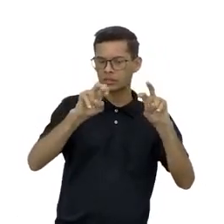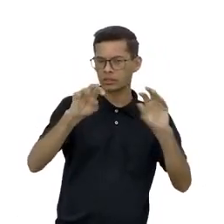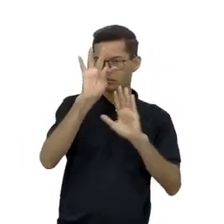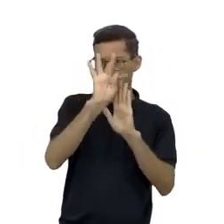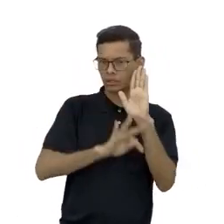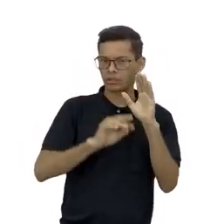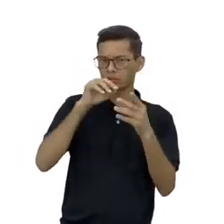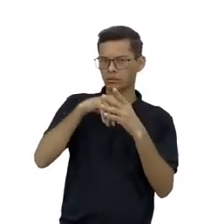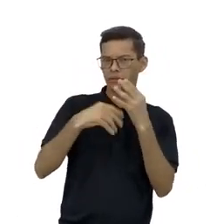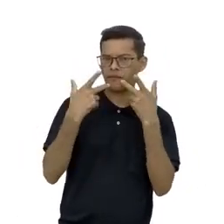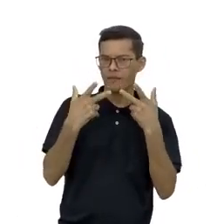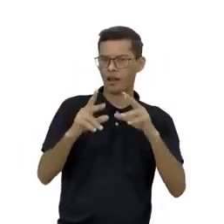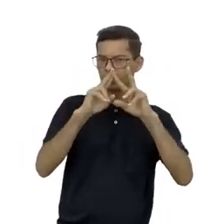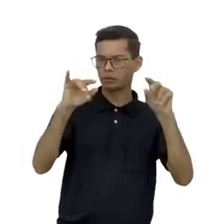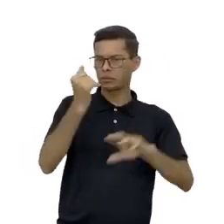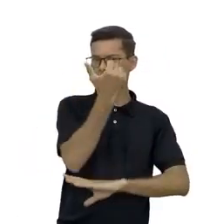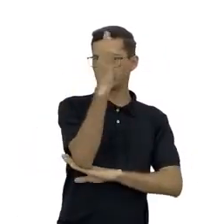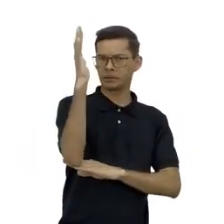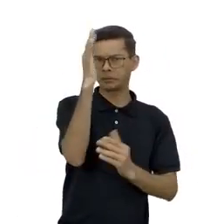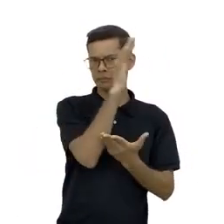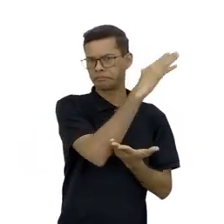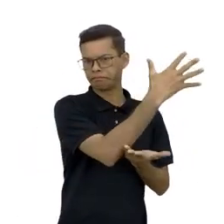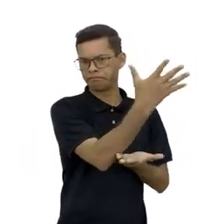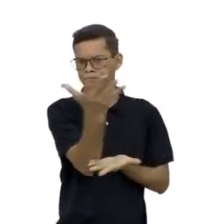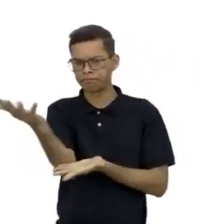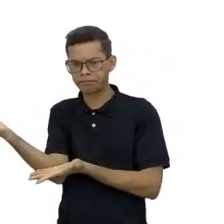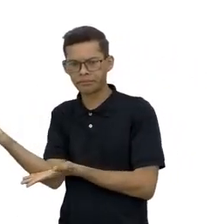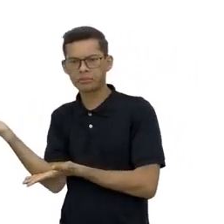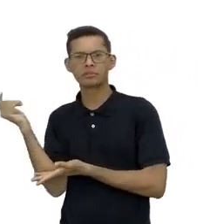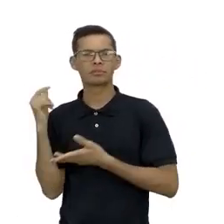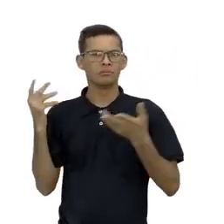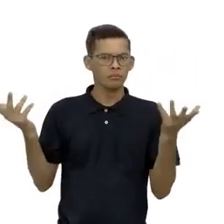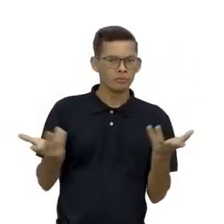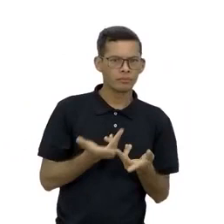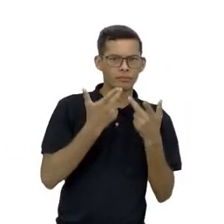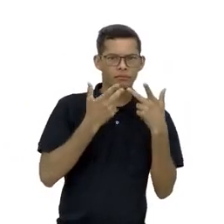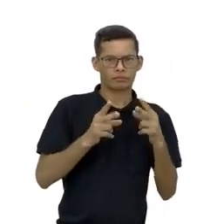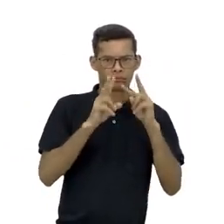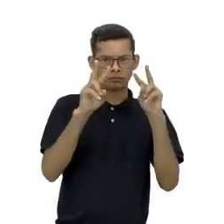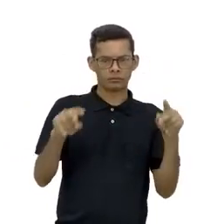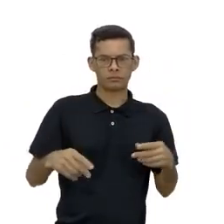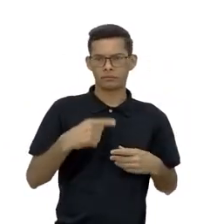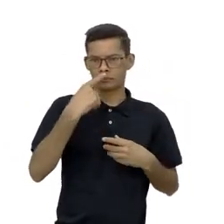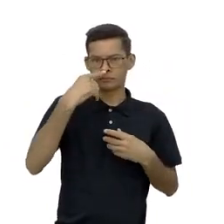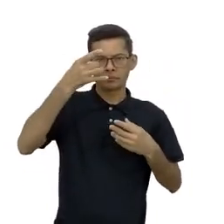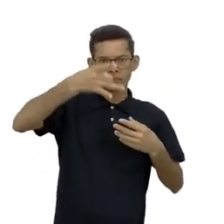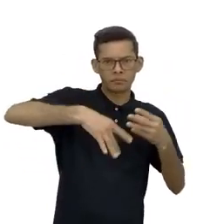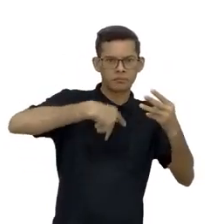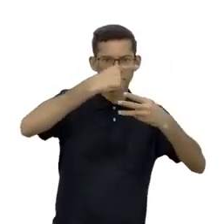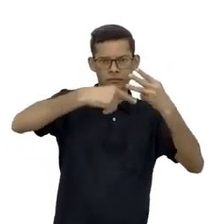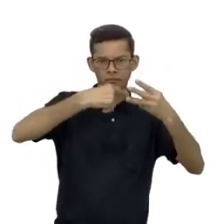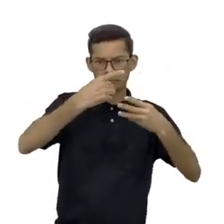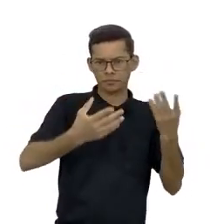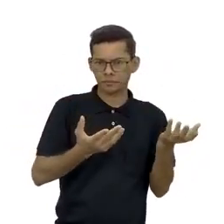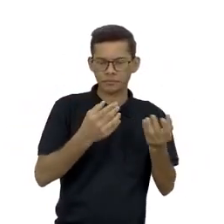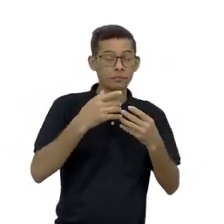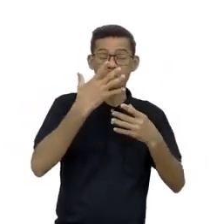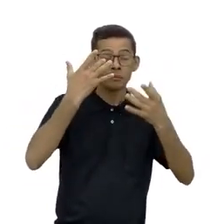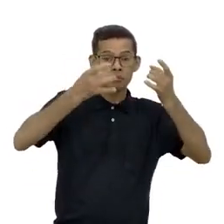desmatamento? Será que agora se está falando de produção de lixo? Será que uma coisa tem a ver com a